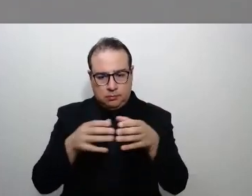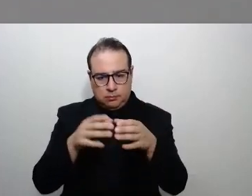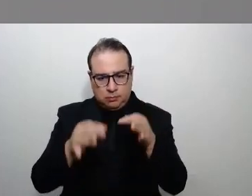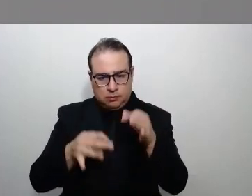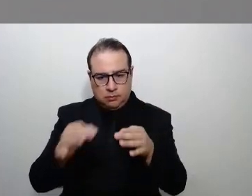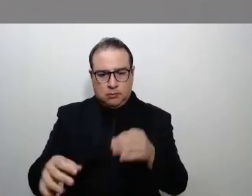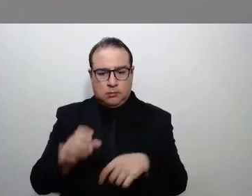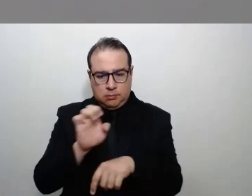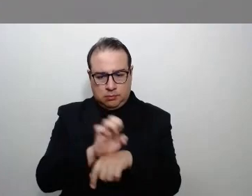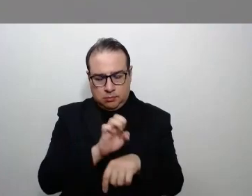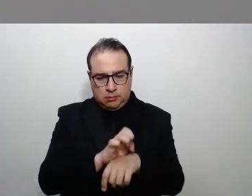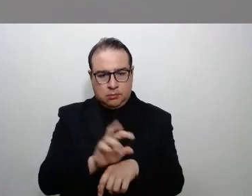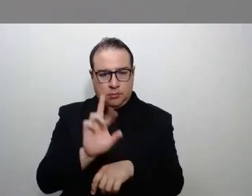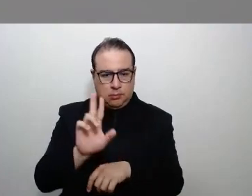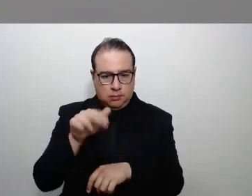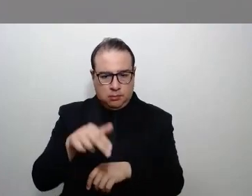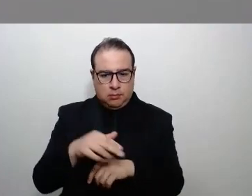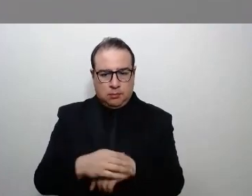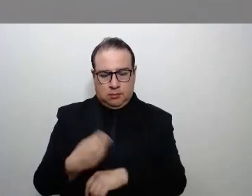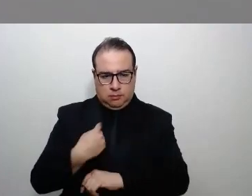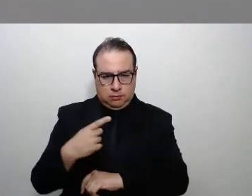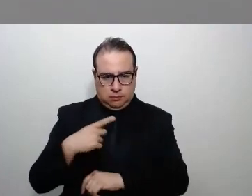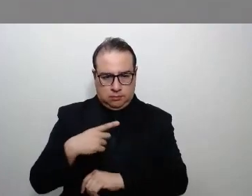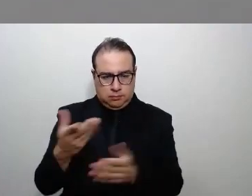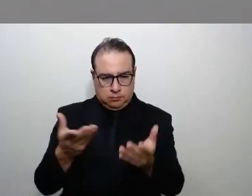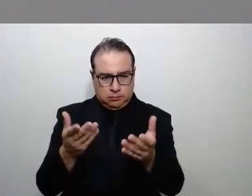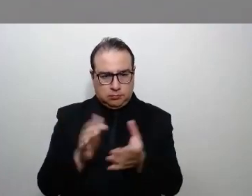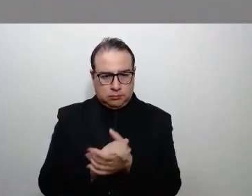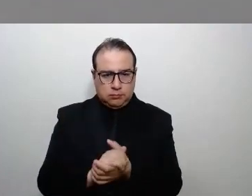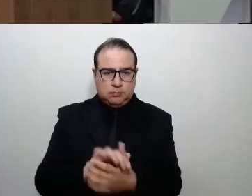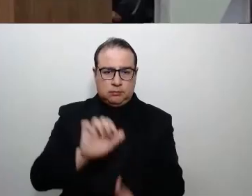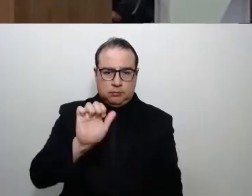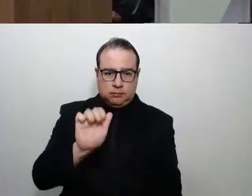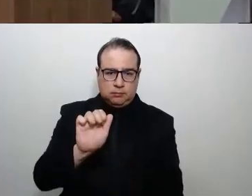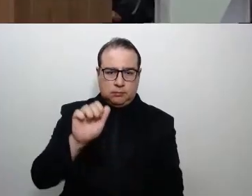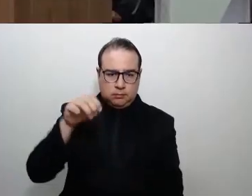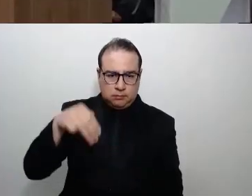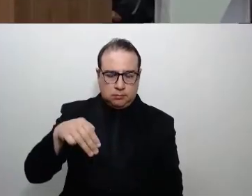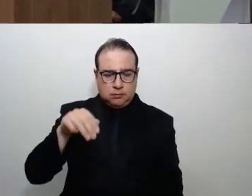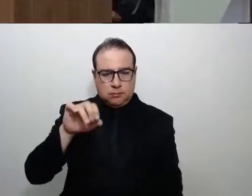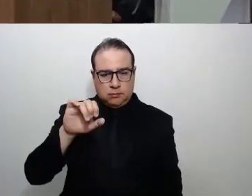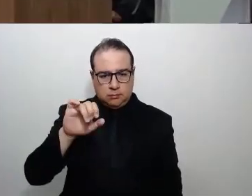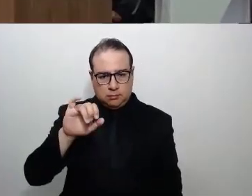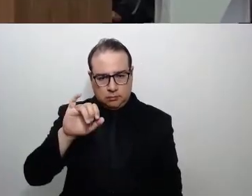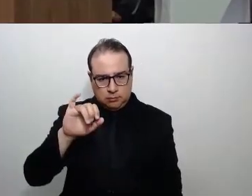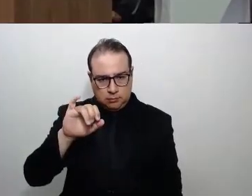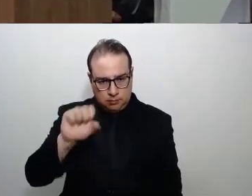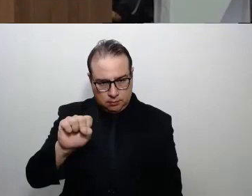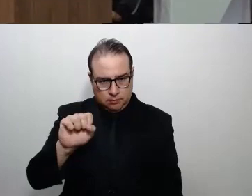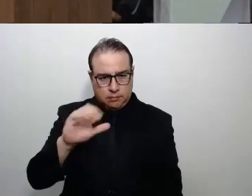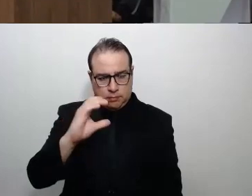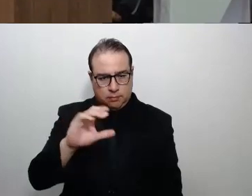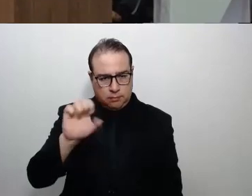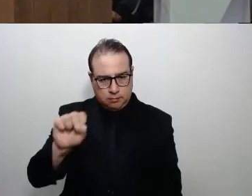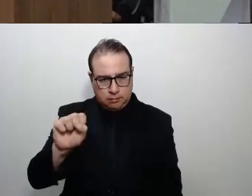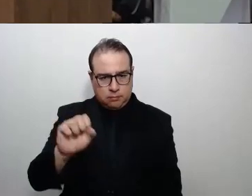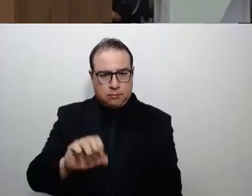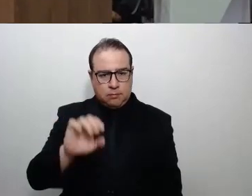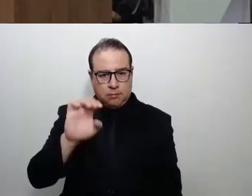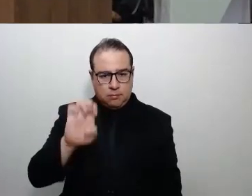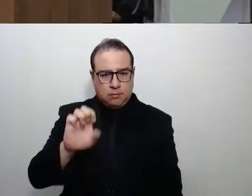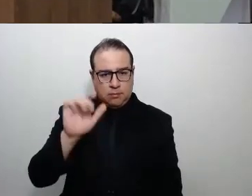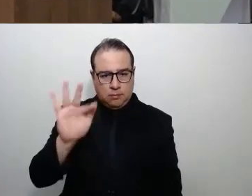do Estado do Rio Grande do Norte presentes Amauri Moura sobrinho Cláudio Santos Expedito Ferreira